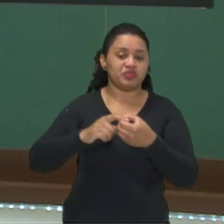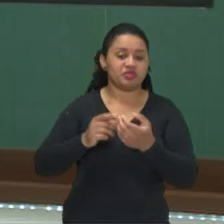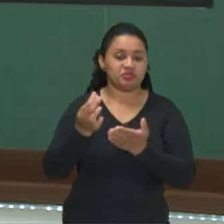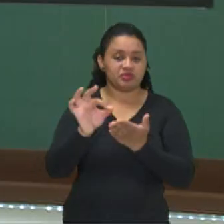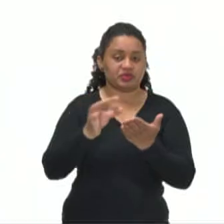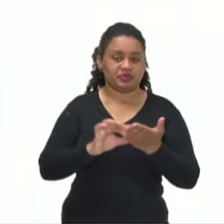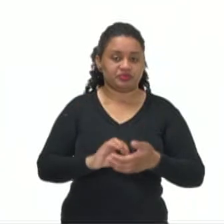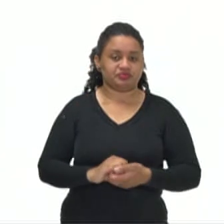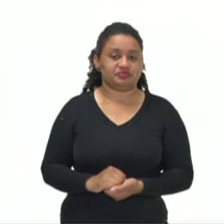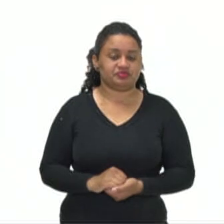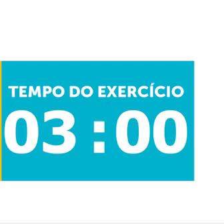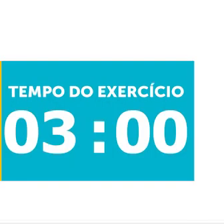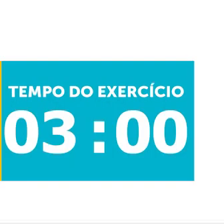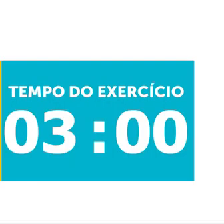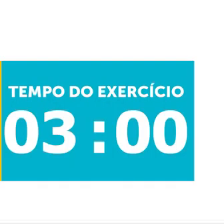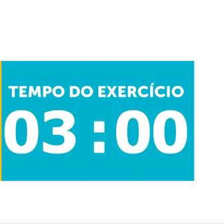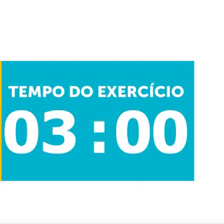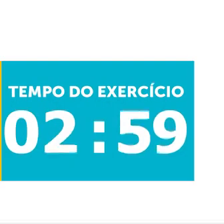a conferir.